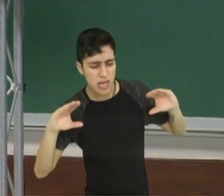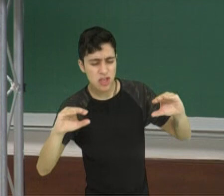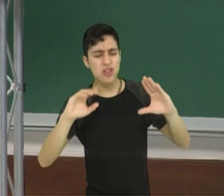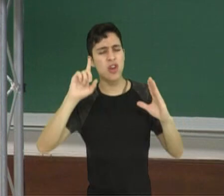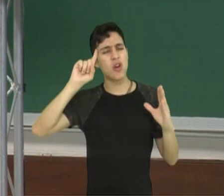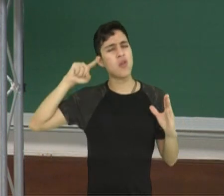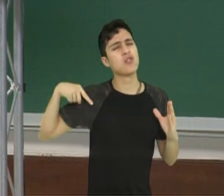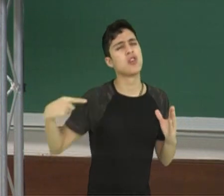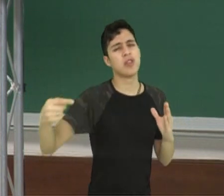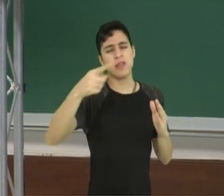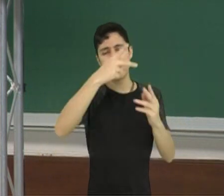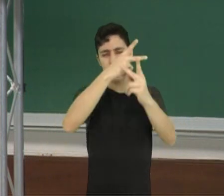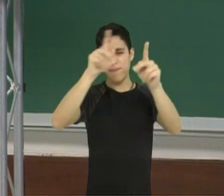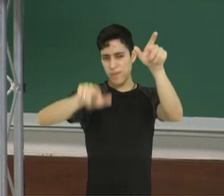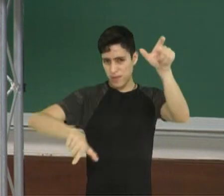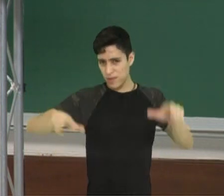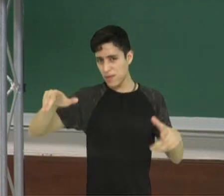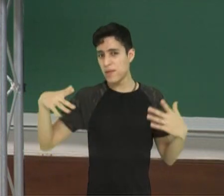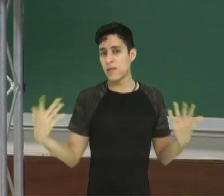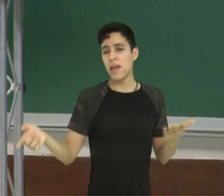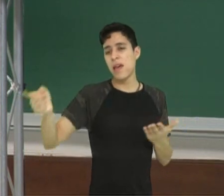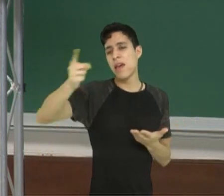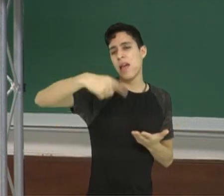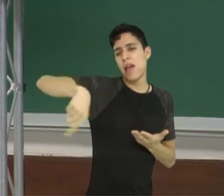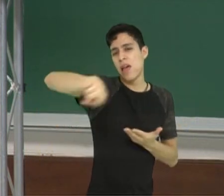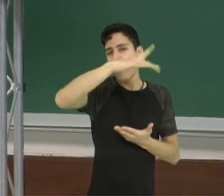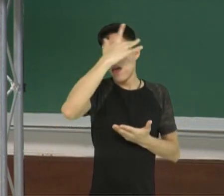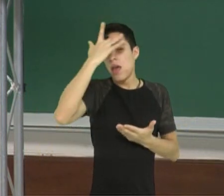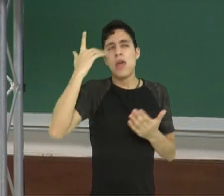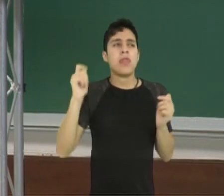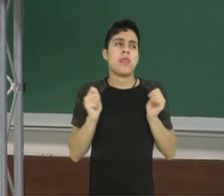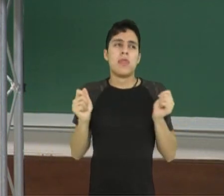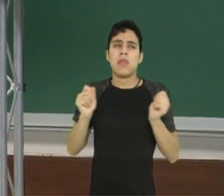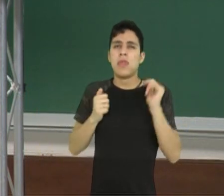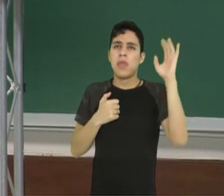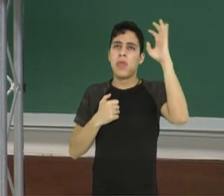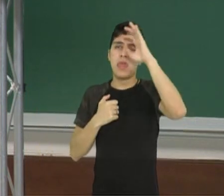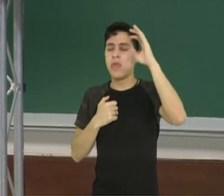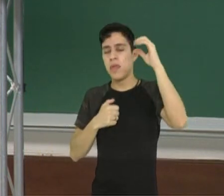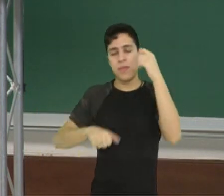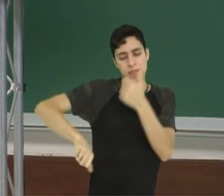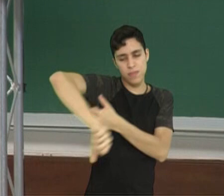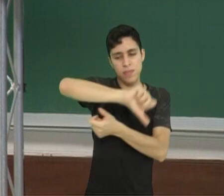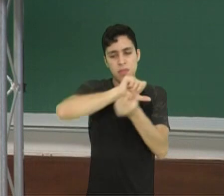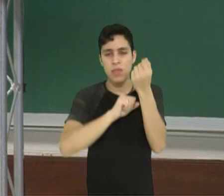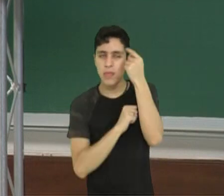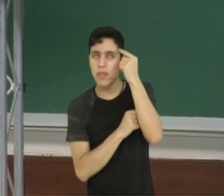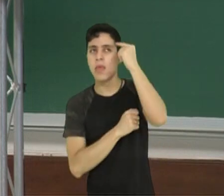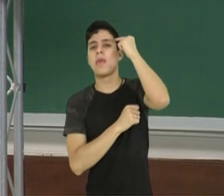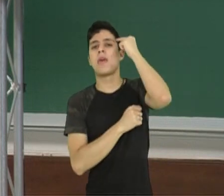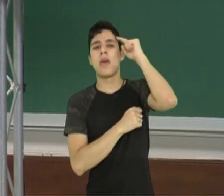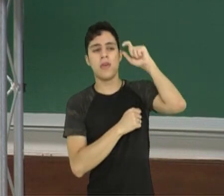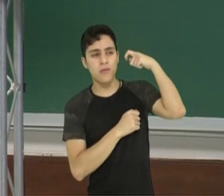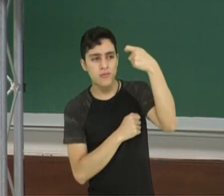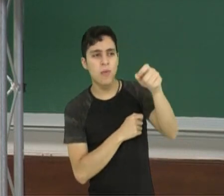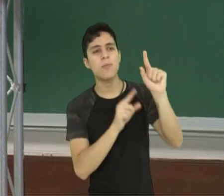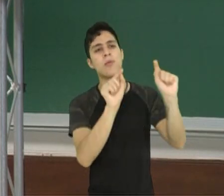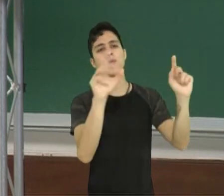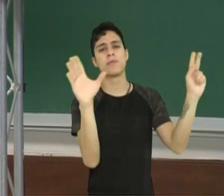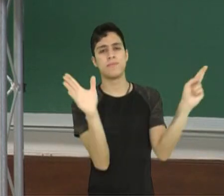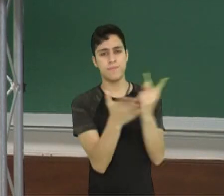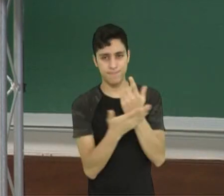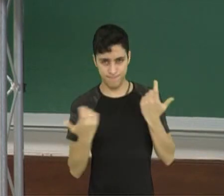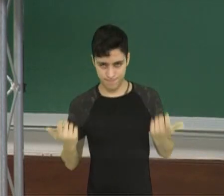dia a dia das pessoas, fazer as pessoas sair do seu lugar comum, né? E pensar, refletir sobre o que está